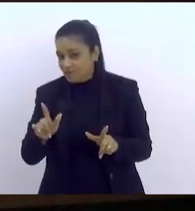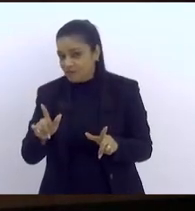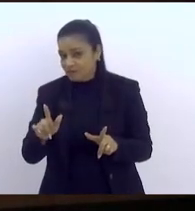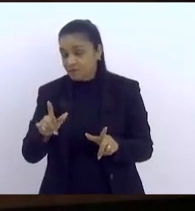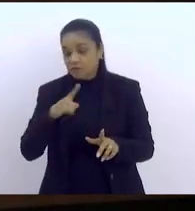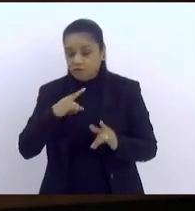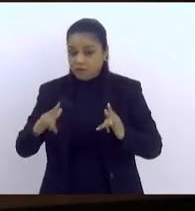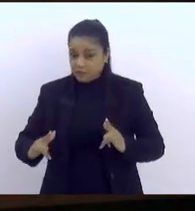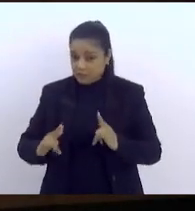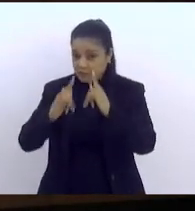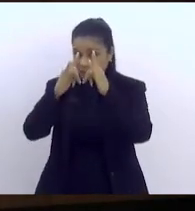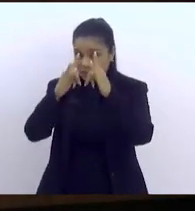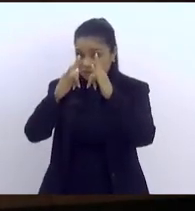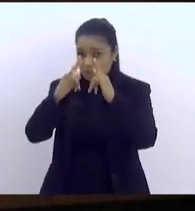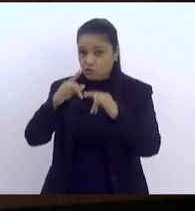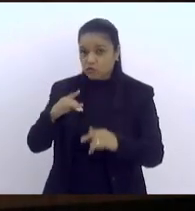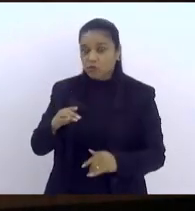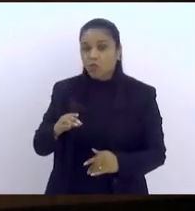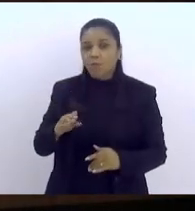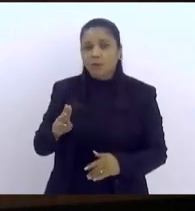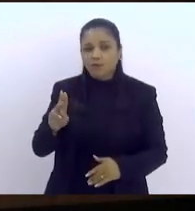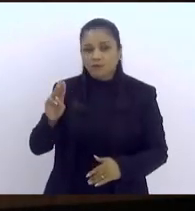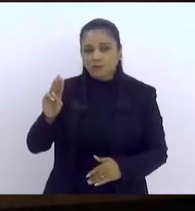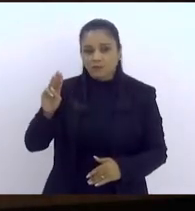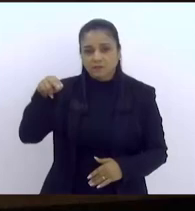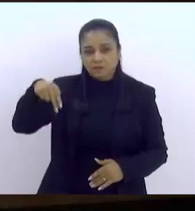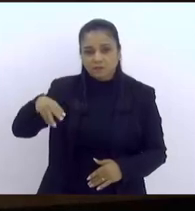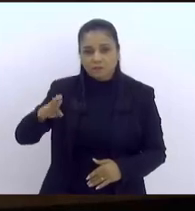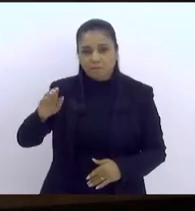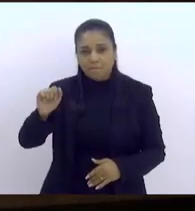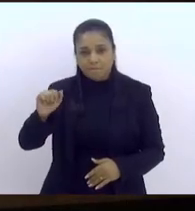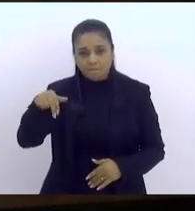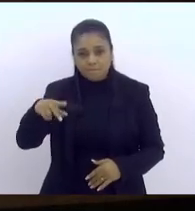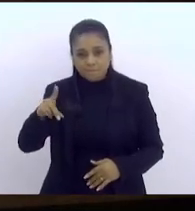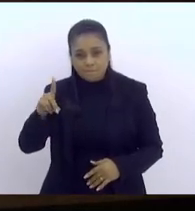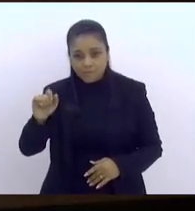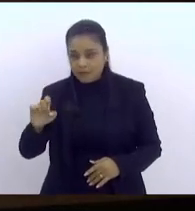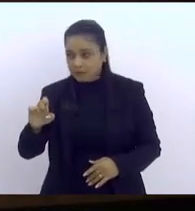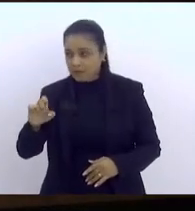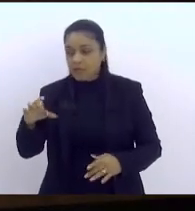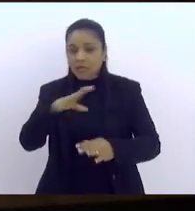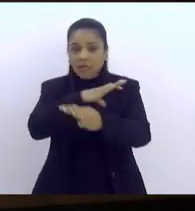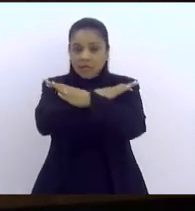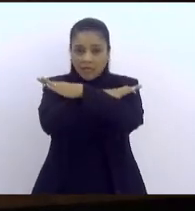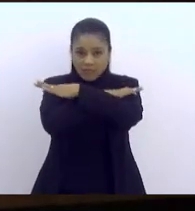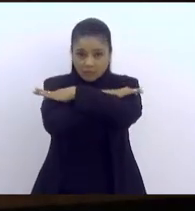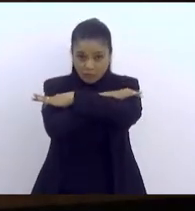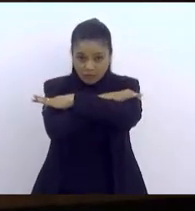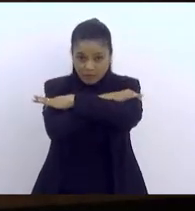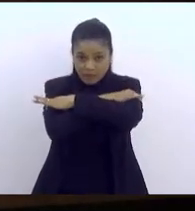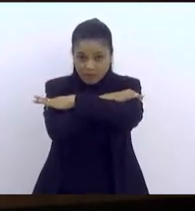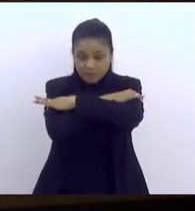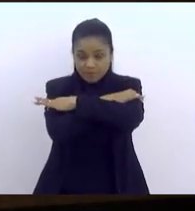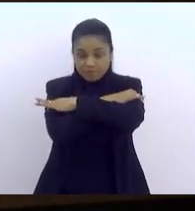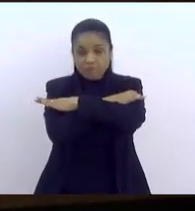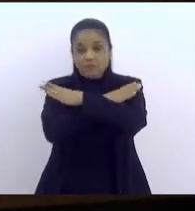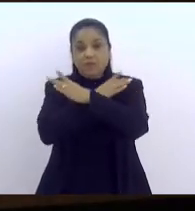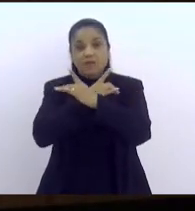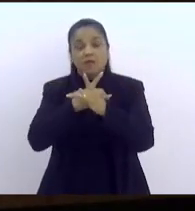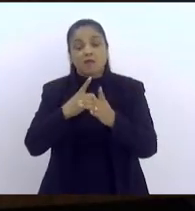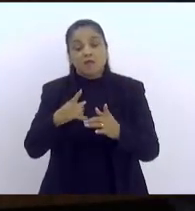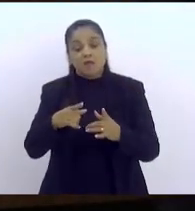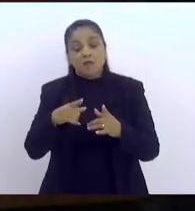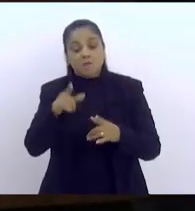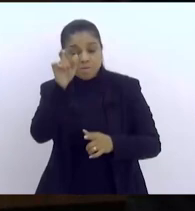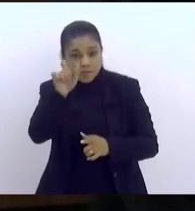de Umbanda e de Candomblé serem dizimados nos seus fundamentos por gente que se